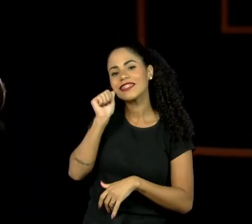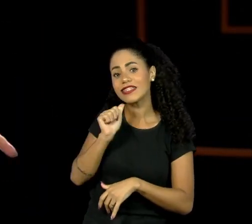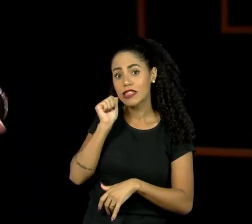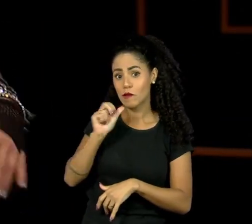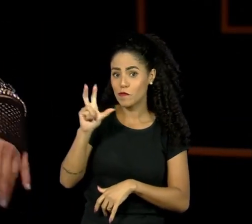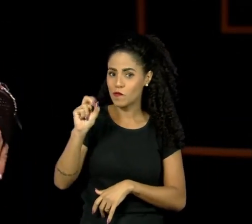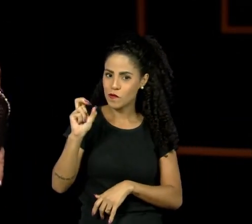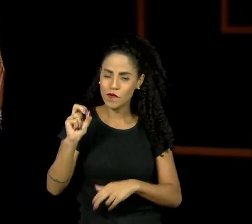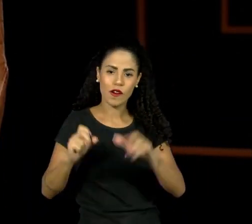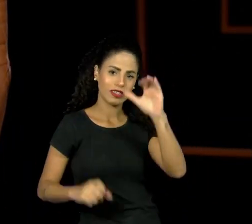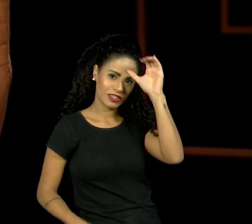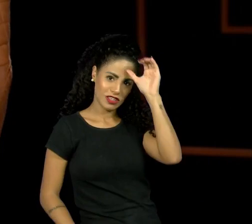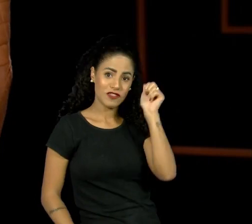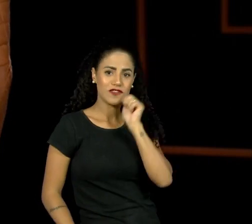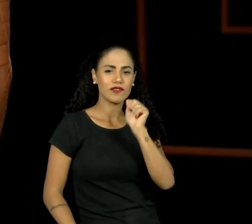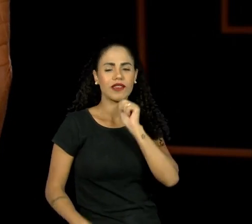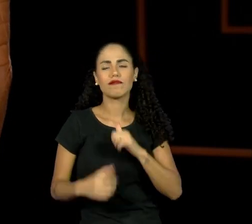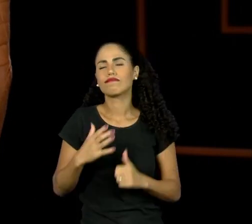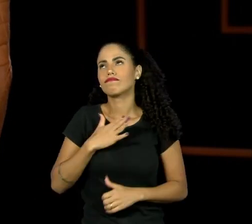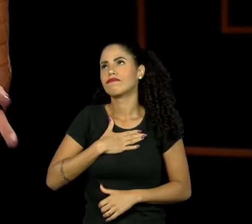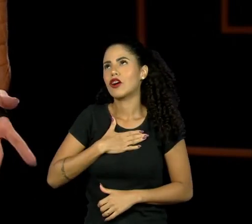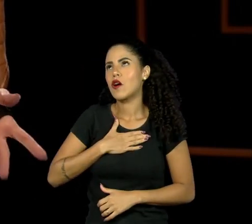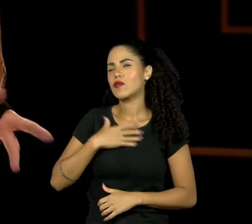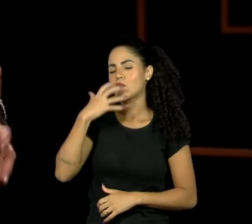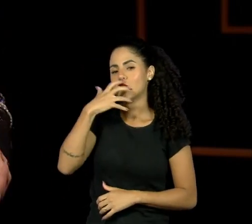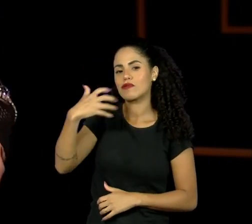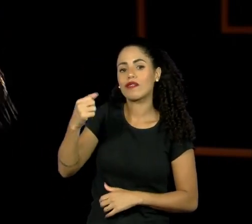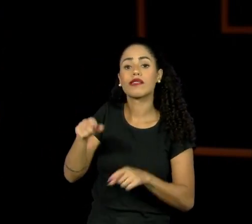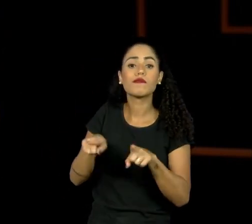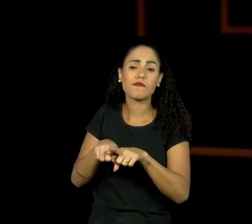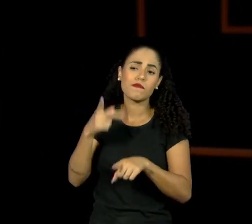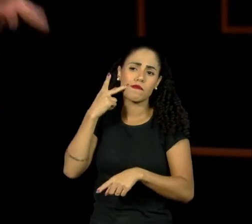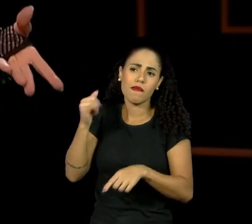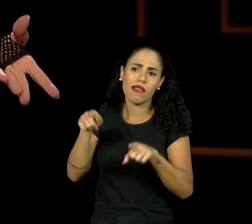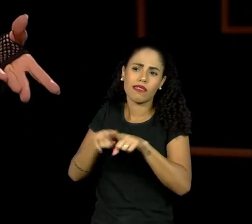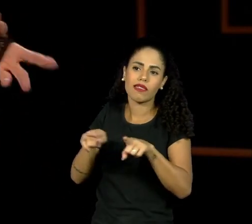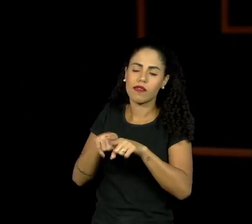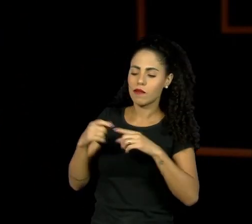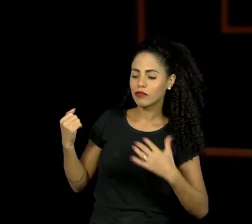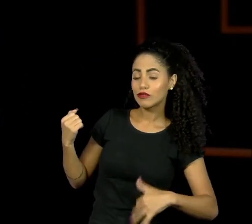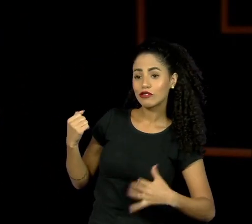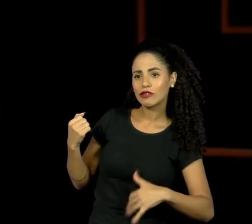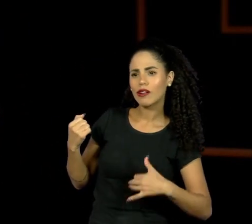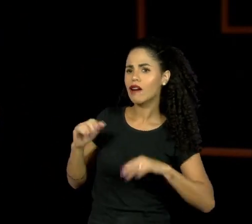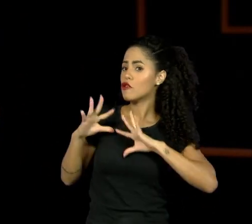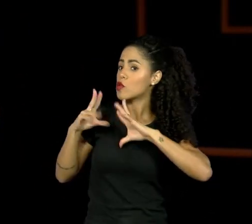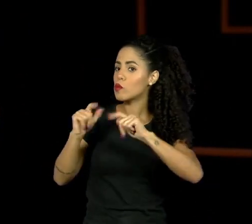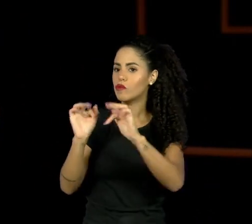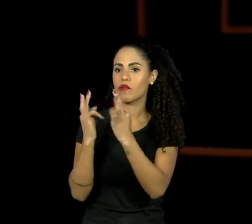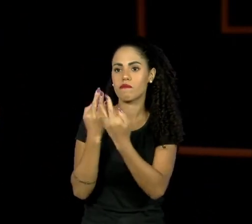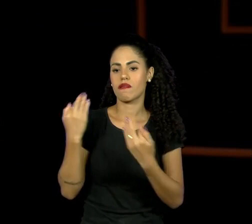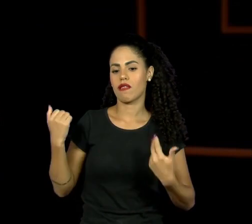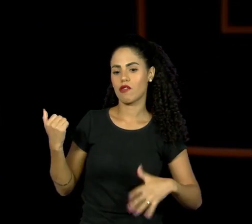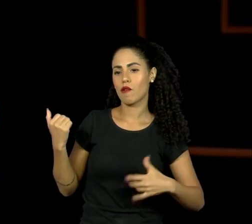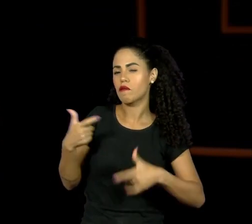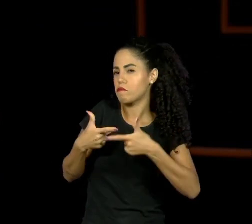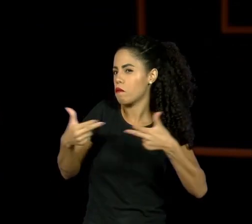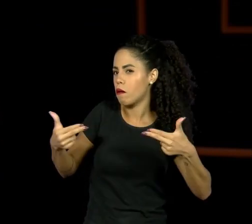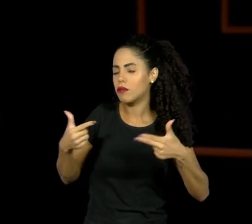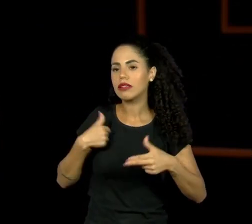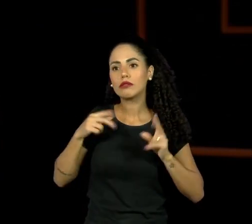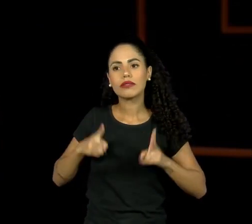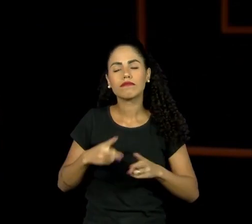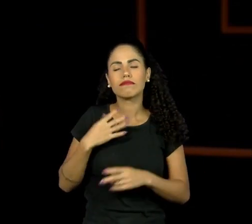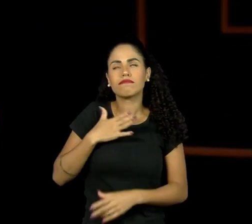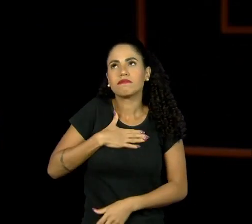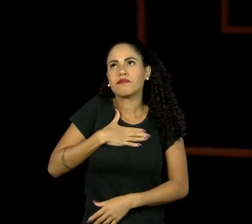E eu fiquei apaixonada por isso. E meu pai tocava violão, minha mãe tocava acordeão e piano, todo mundo tocando. E eu sempre